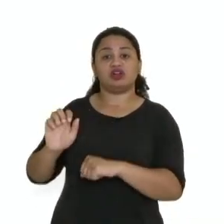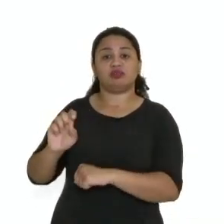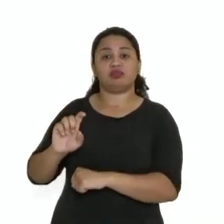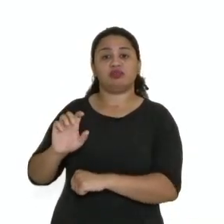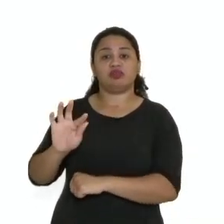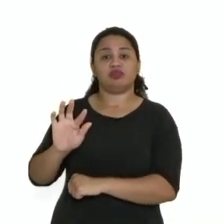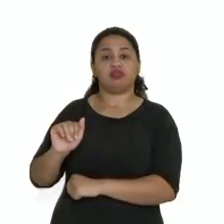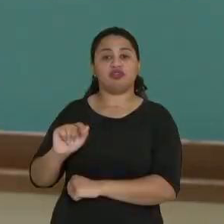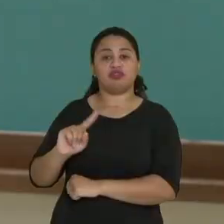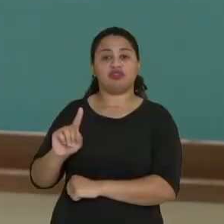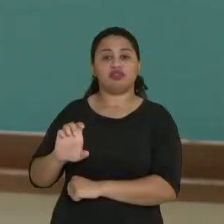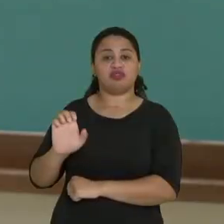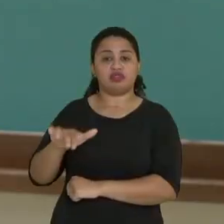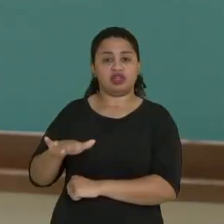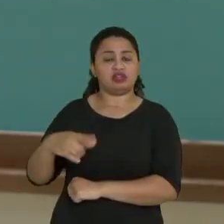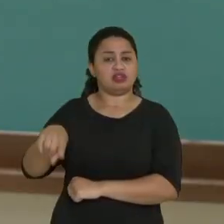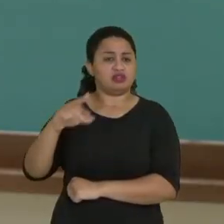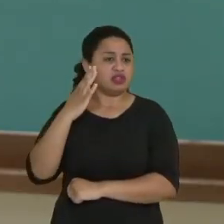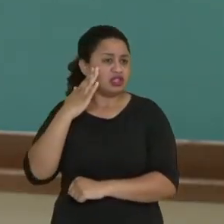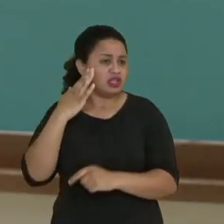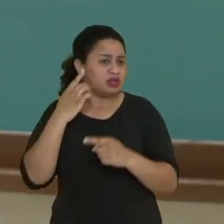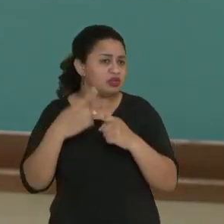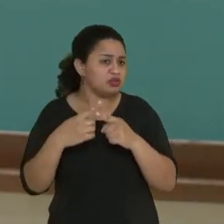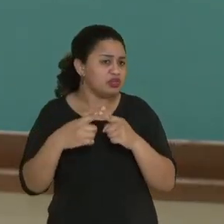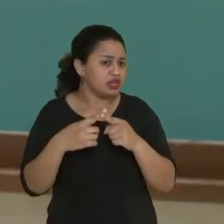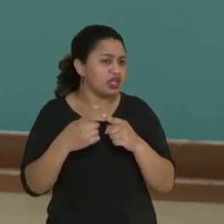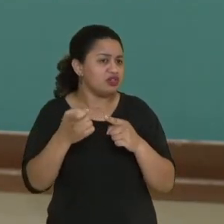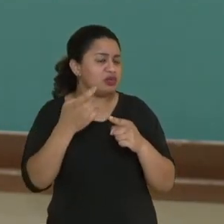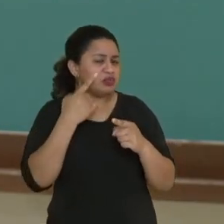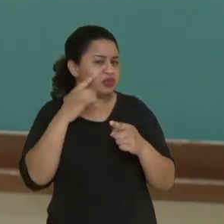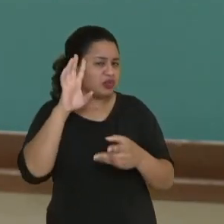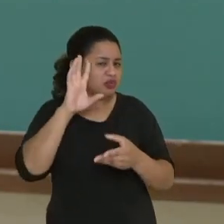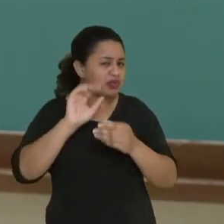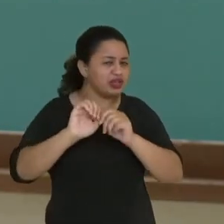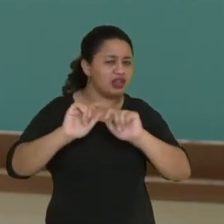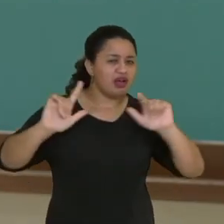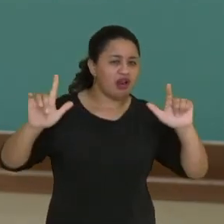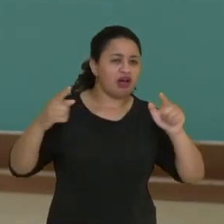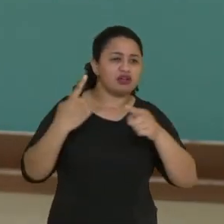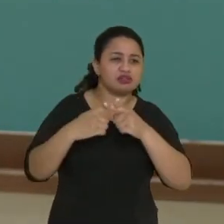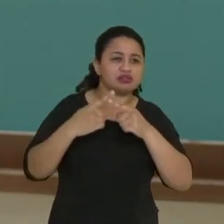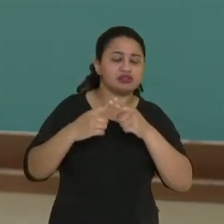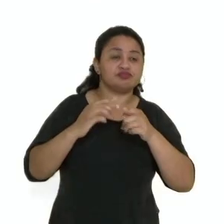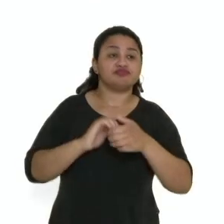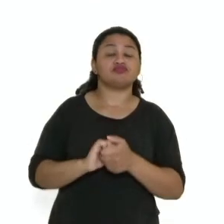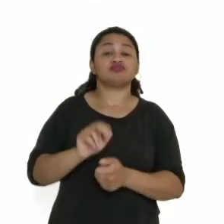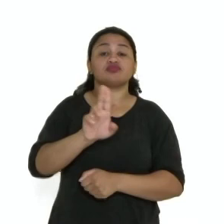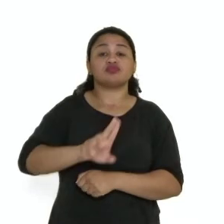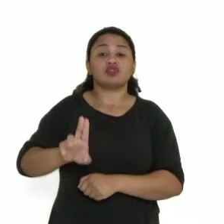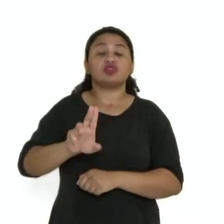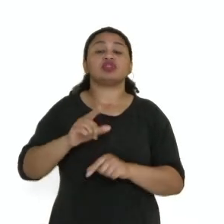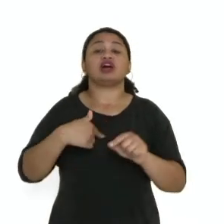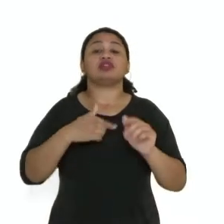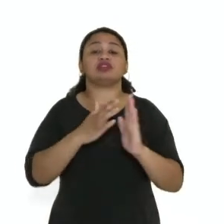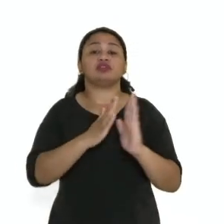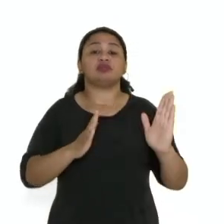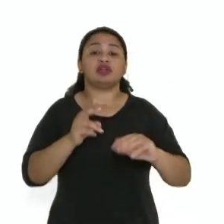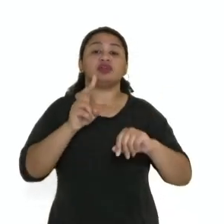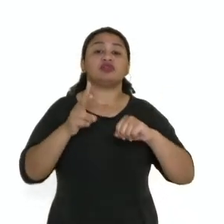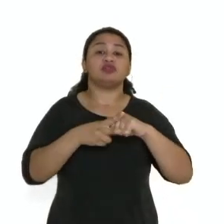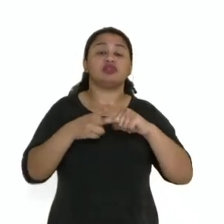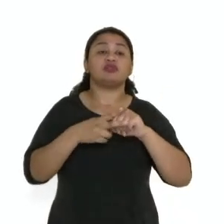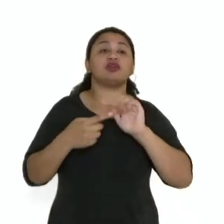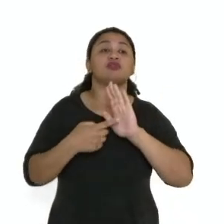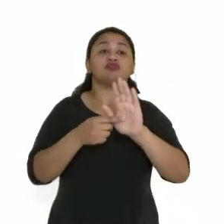tempo verbal? Vamos conferir, então, melhor? Olha lá, o tempo verbal ele foi utilizado para produzir